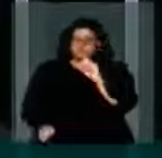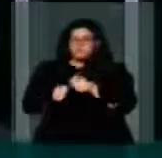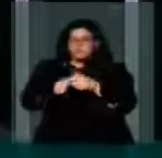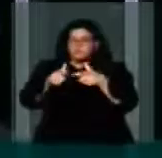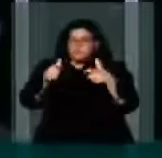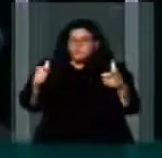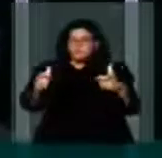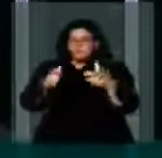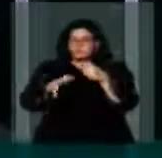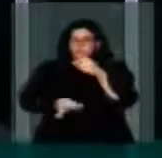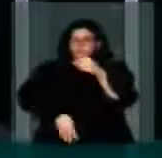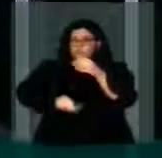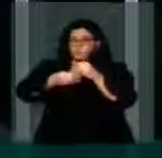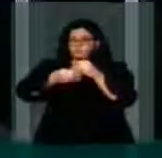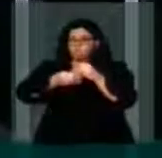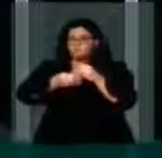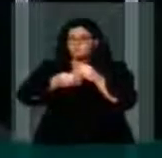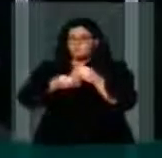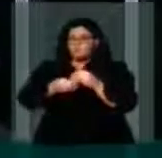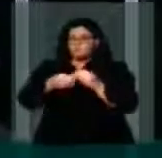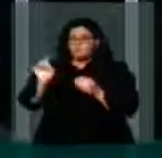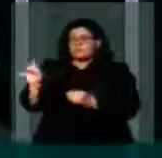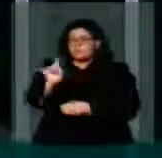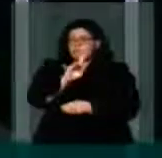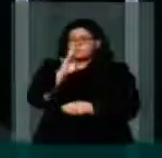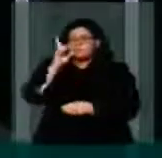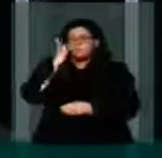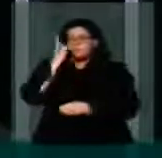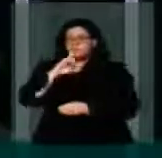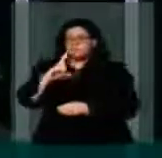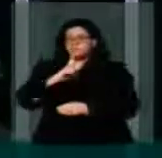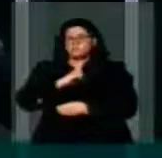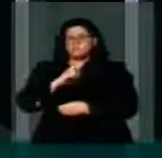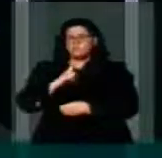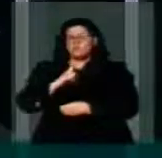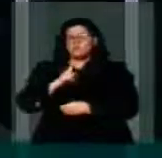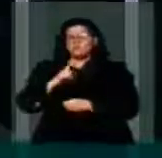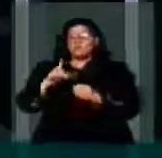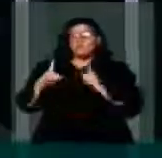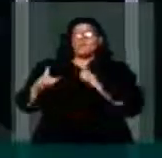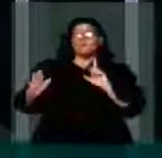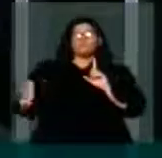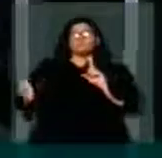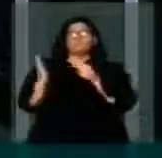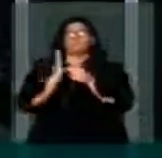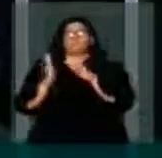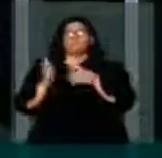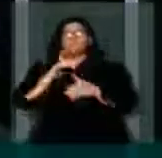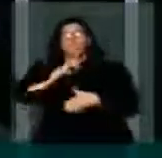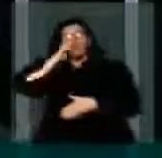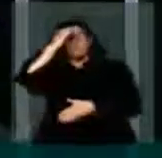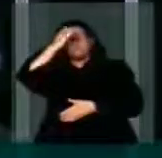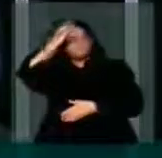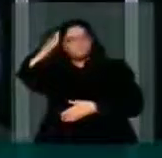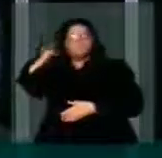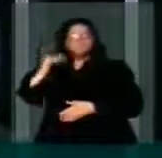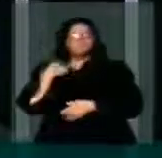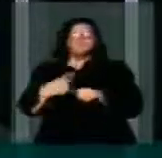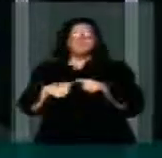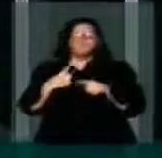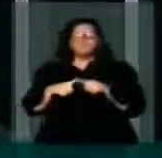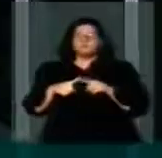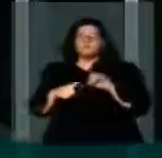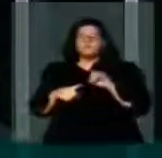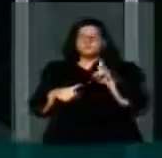emendas liberadas para os parlamentares tem uma finalidade, senão metade delas serem aplicadas